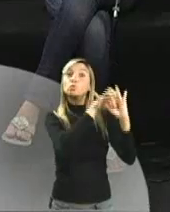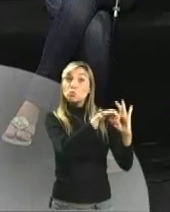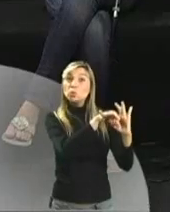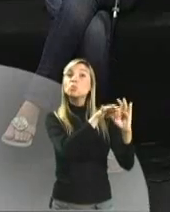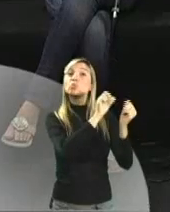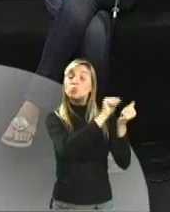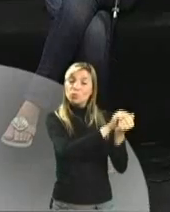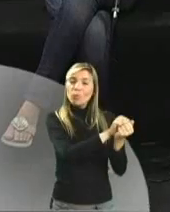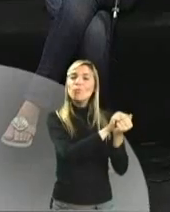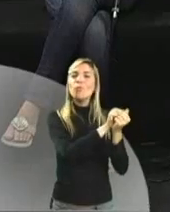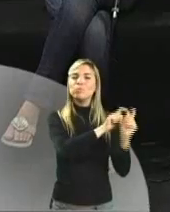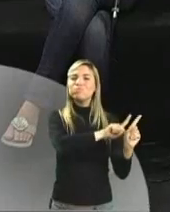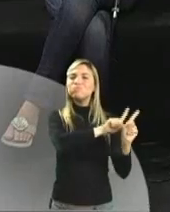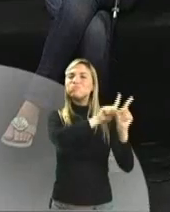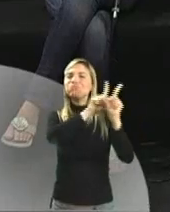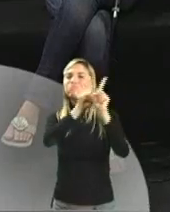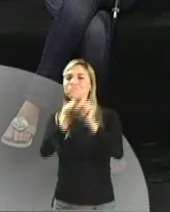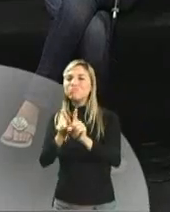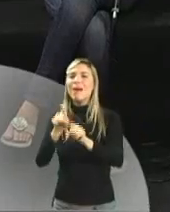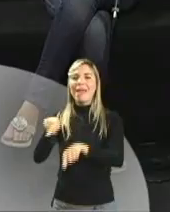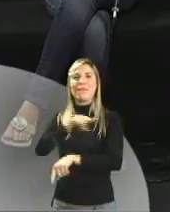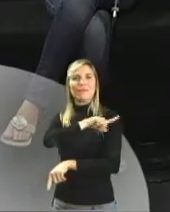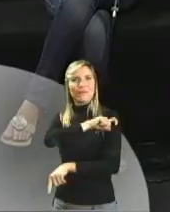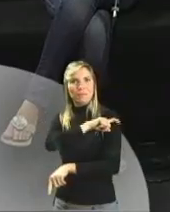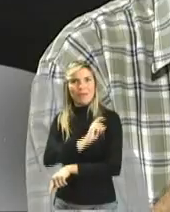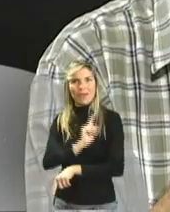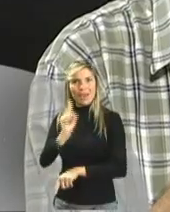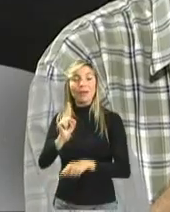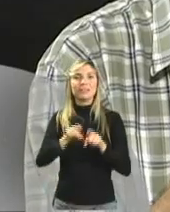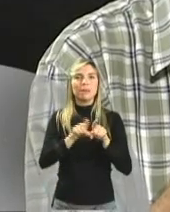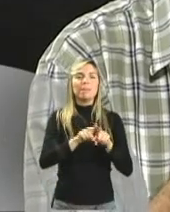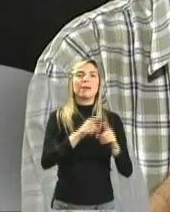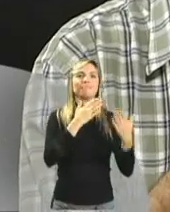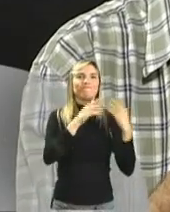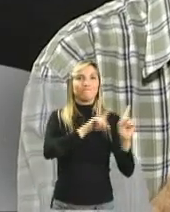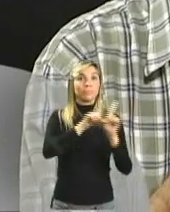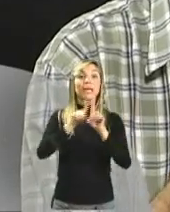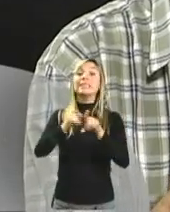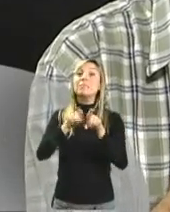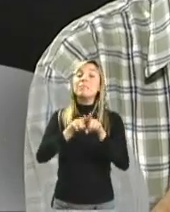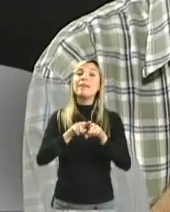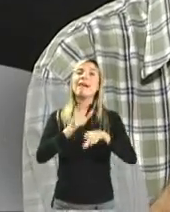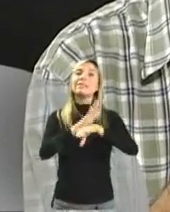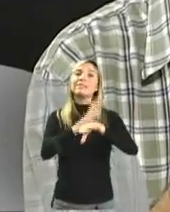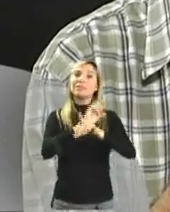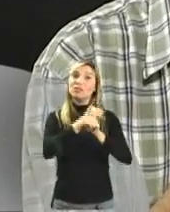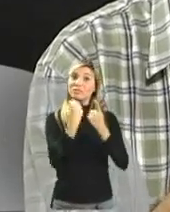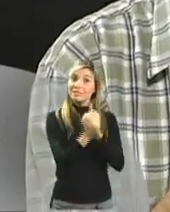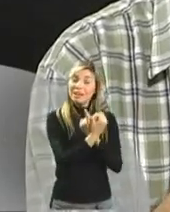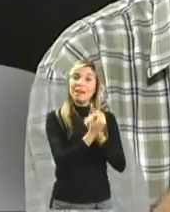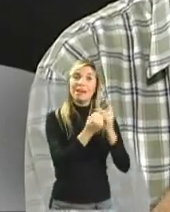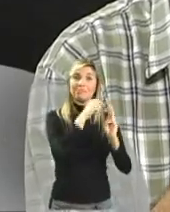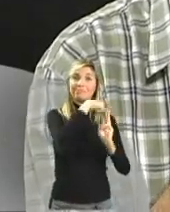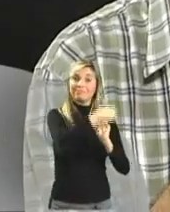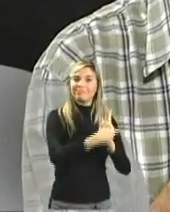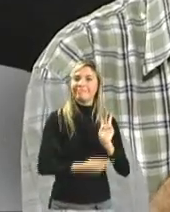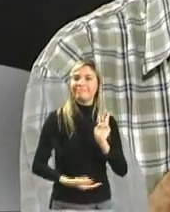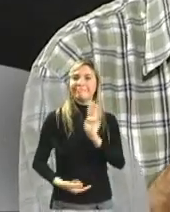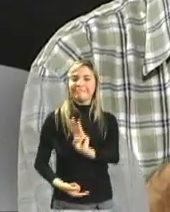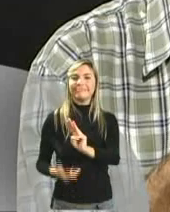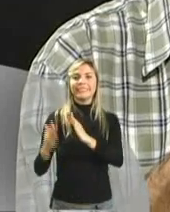também, e a gente pretende também agora com o assistente social, com o serviço social da própria